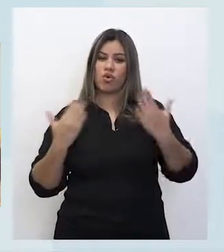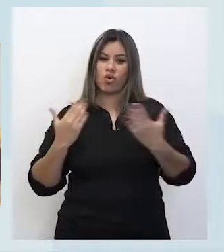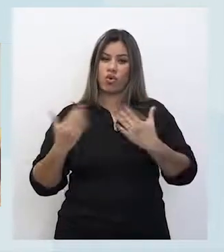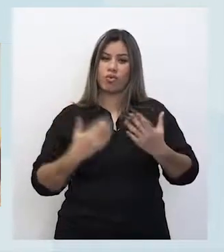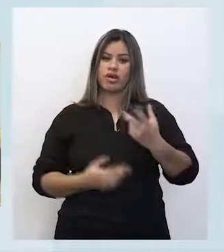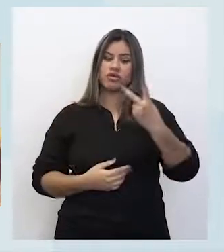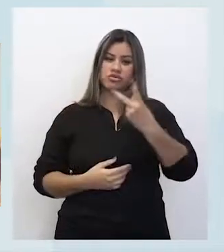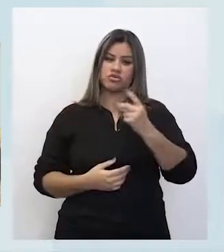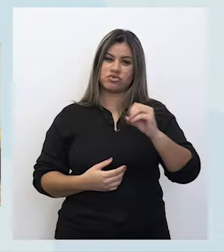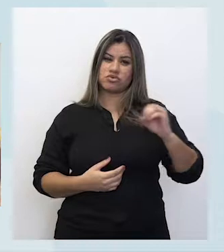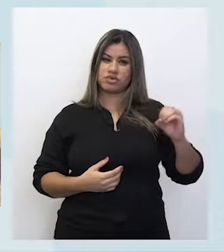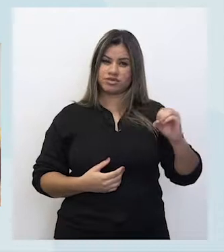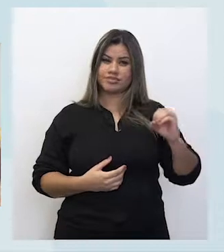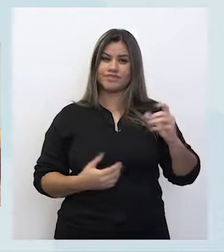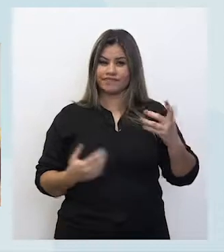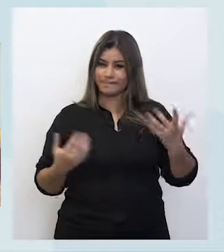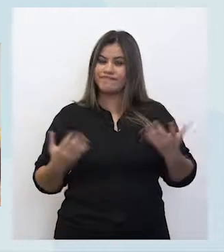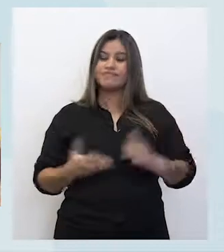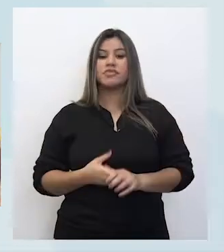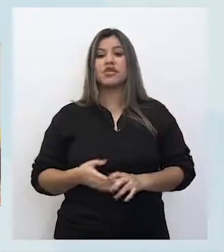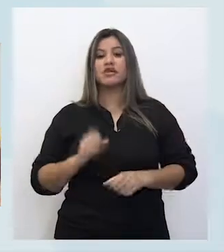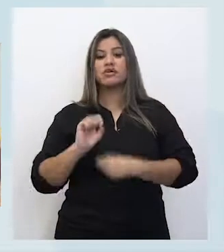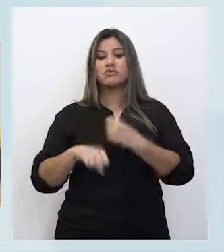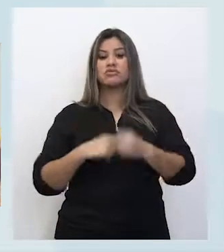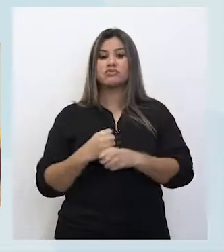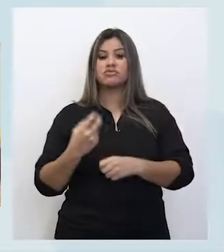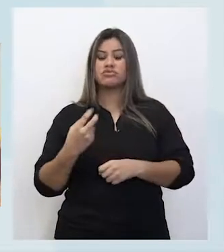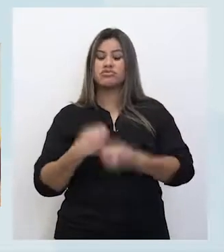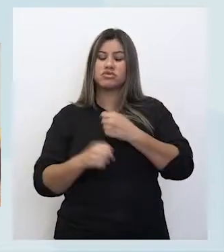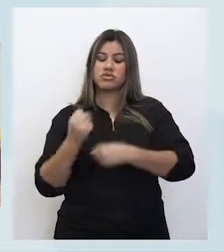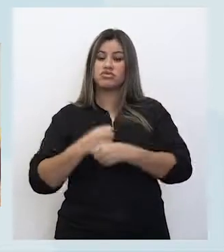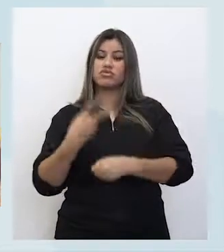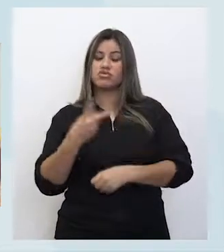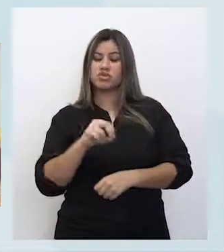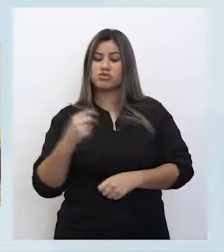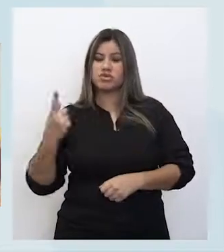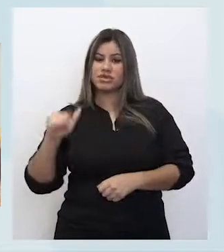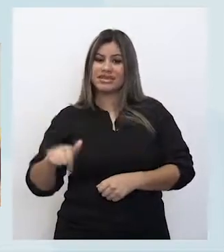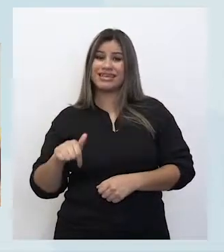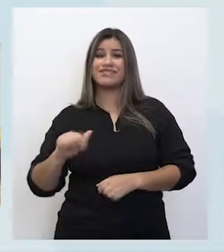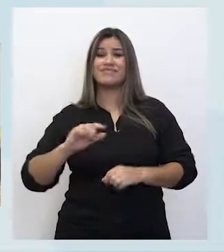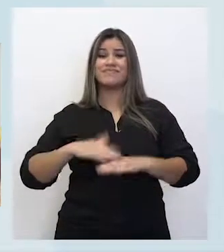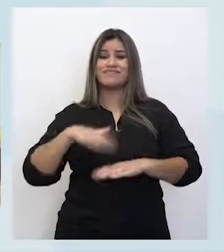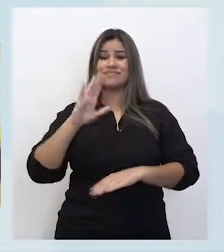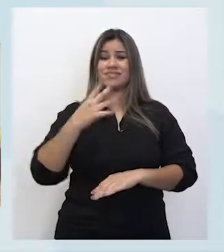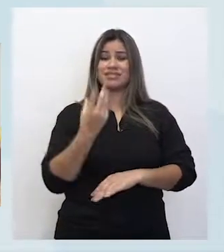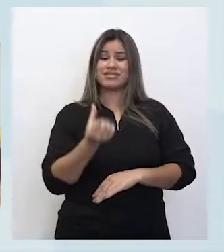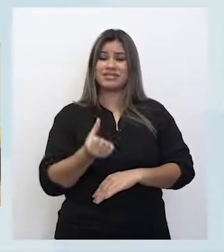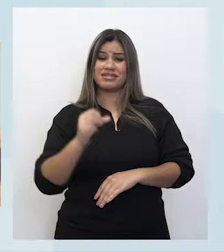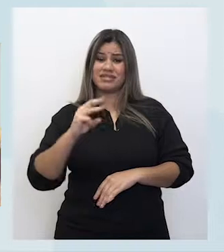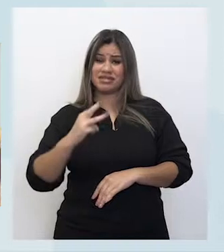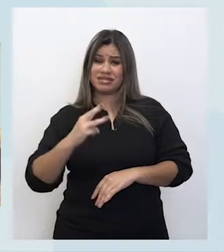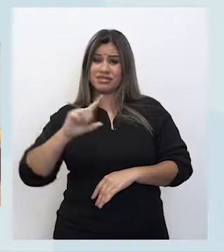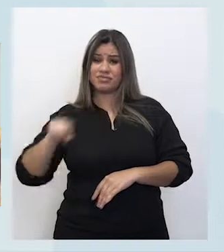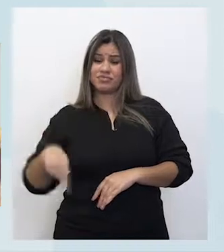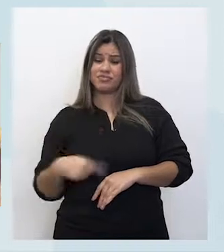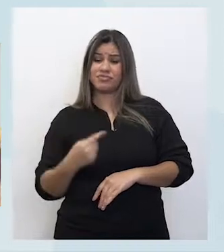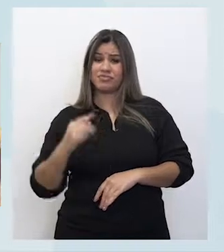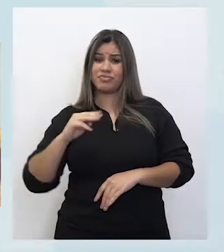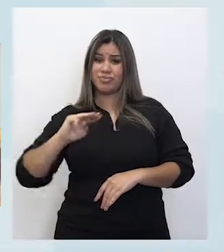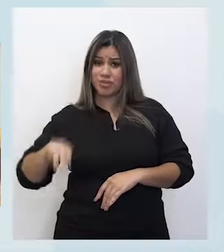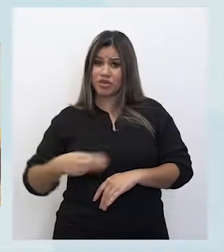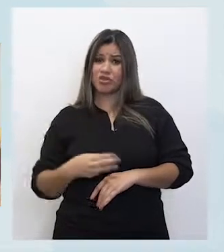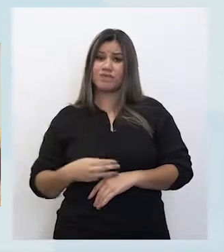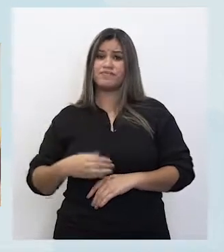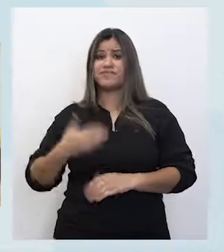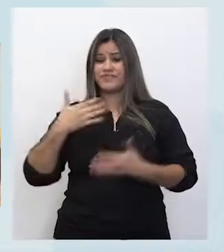2000. Em relação a 2017, a alta foi de 63 milhões. Para que uma criança nascida hoje cresça em um mundo